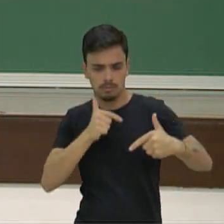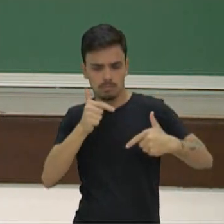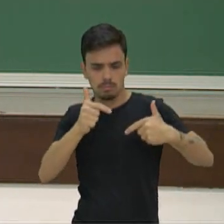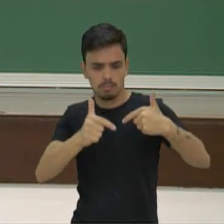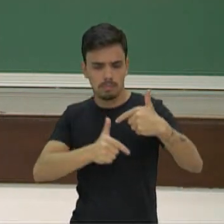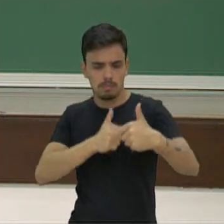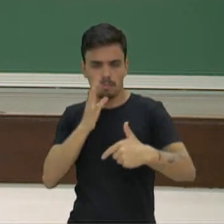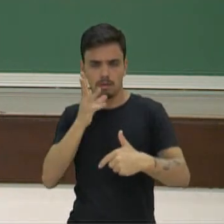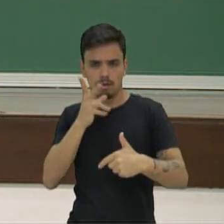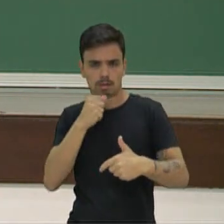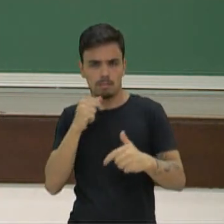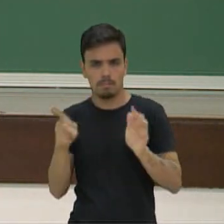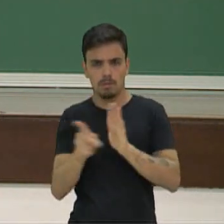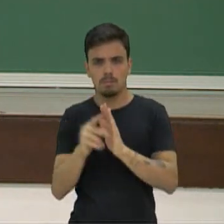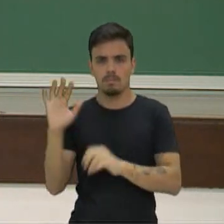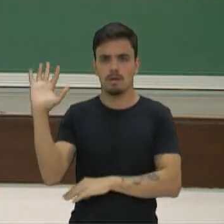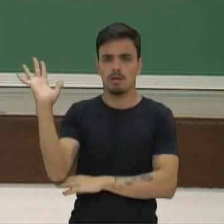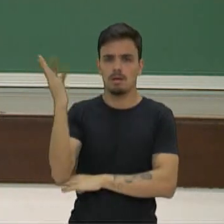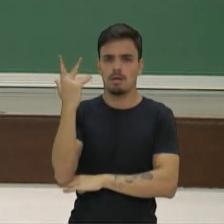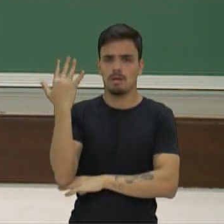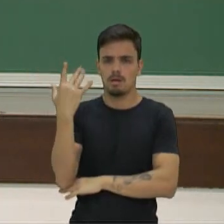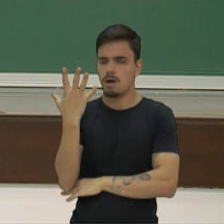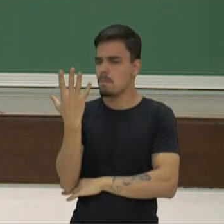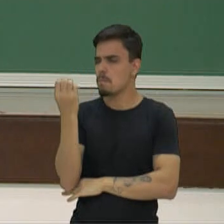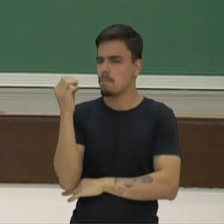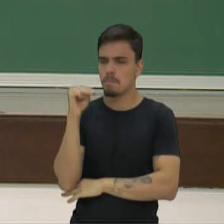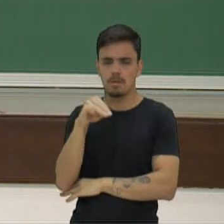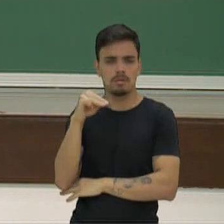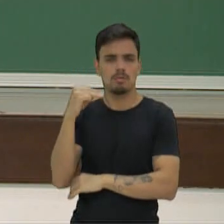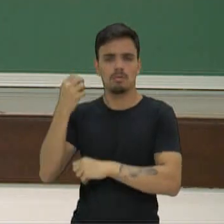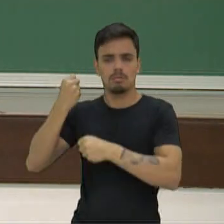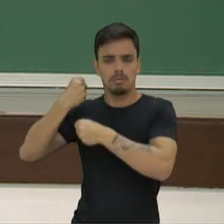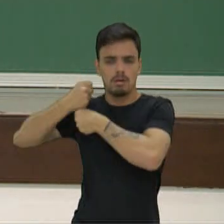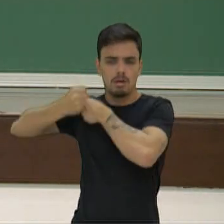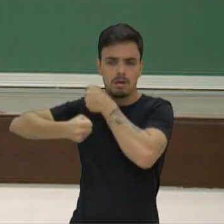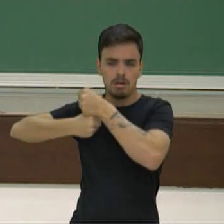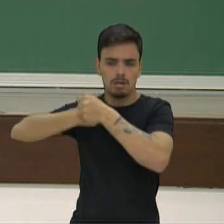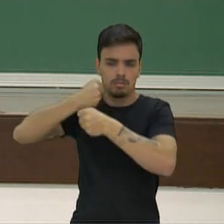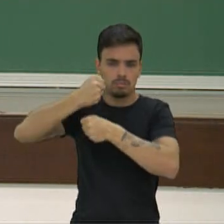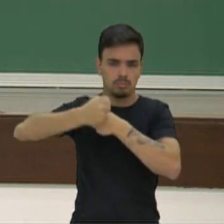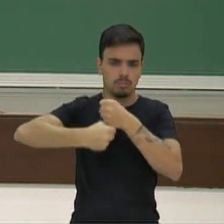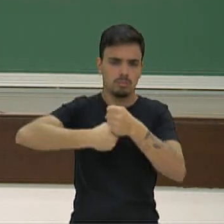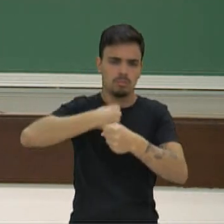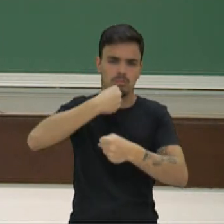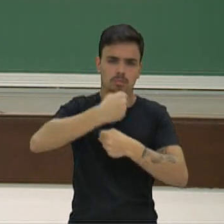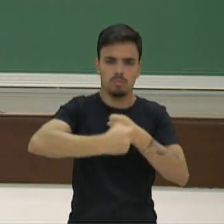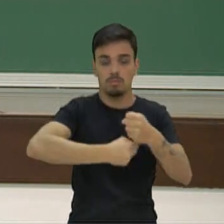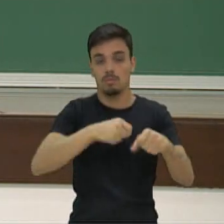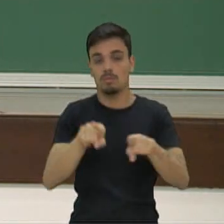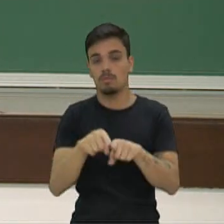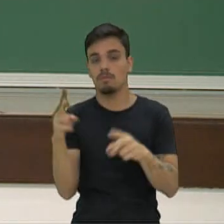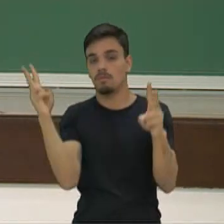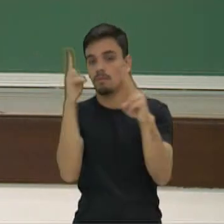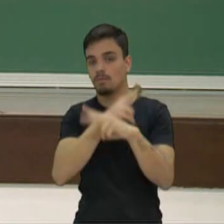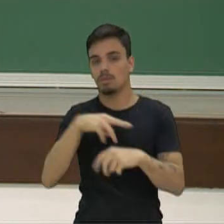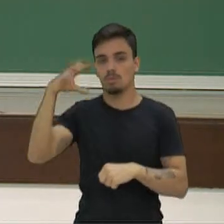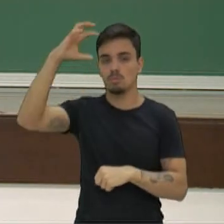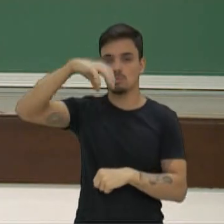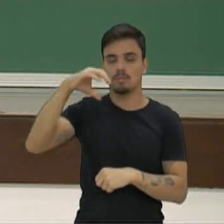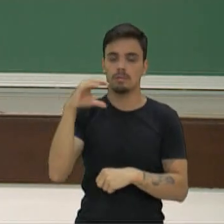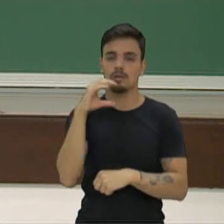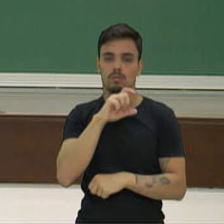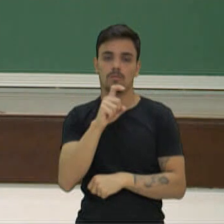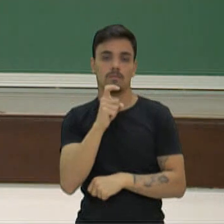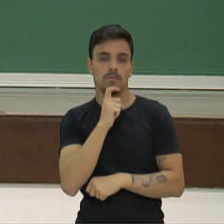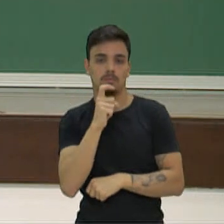natureza. Ao longo de milhares de anos, seja o vento, seja a chuva, calor, frio, que